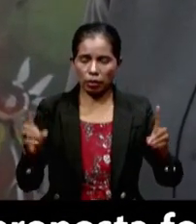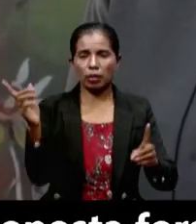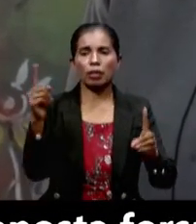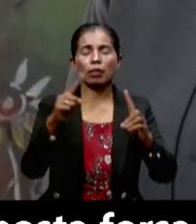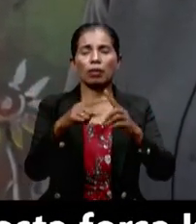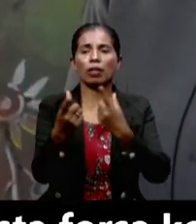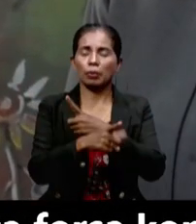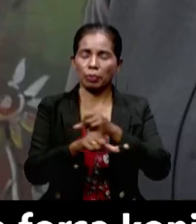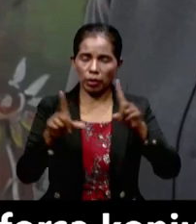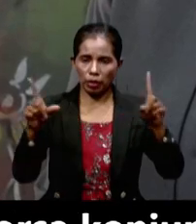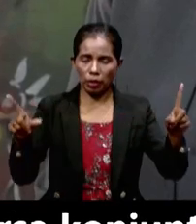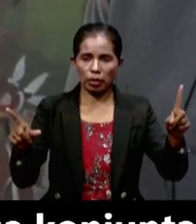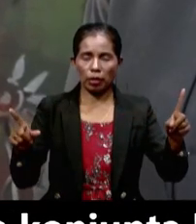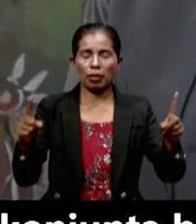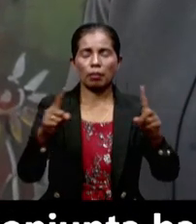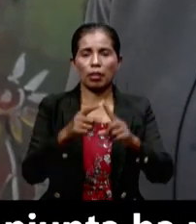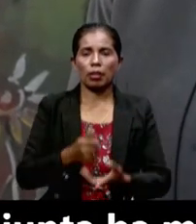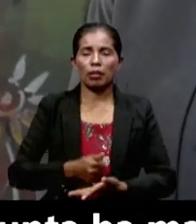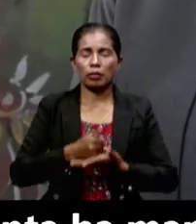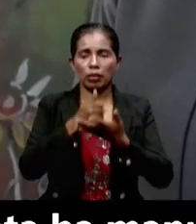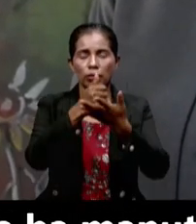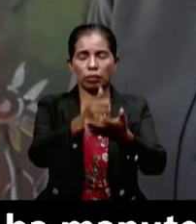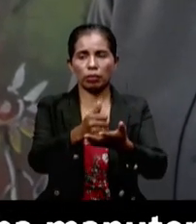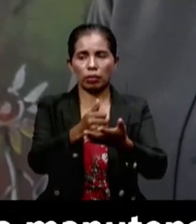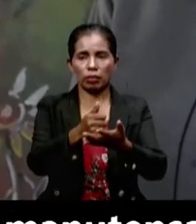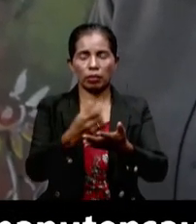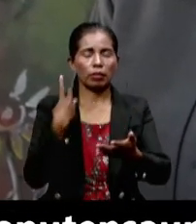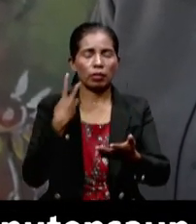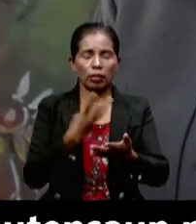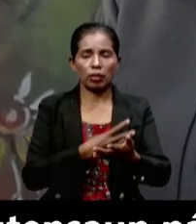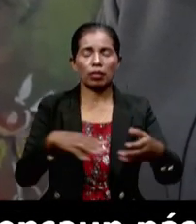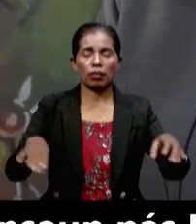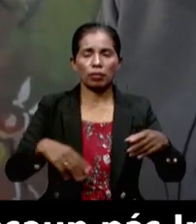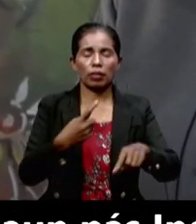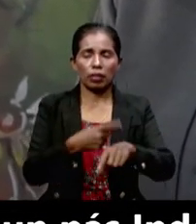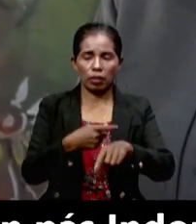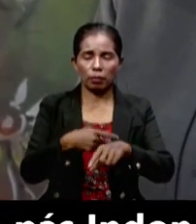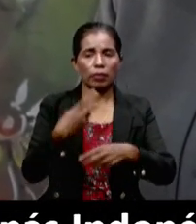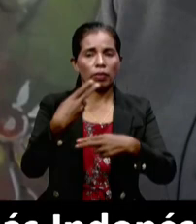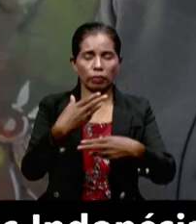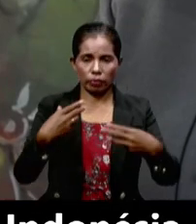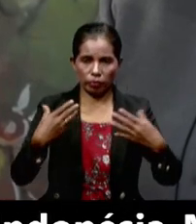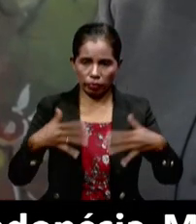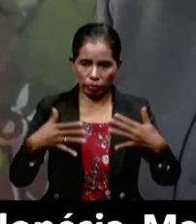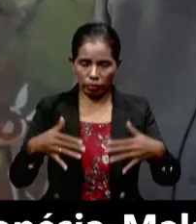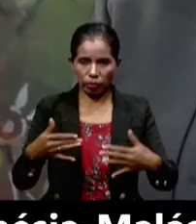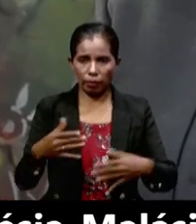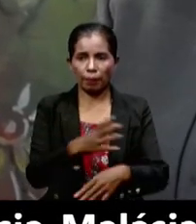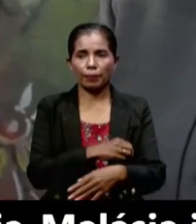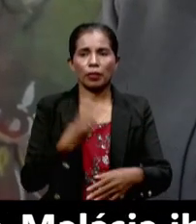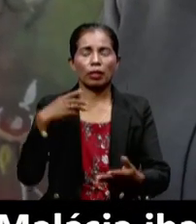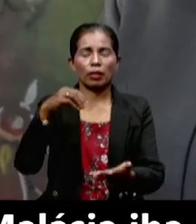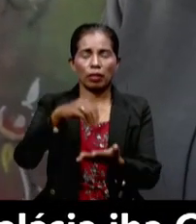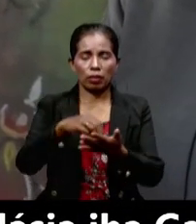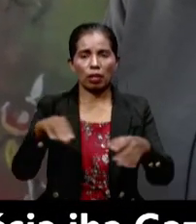como Moçambique sofreu por apoiar a luta contra o apartheid, etc. Portanto, aqui